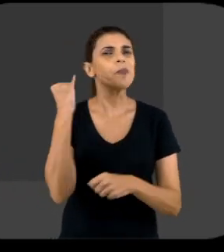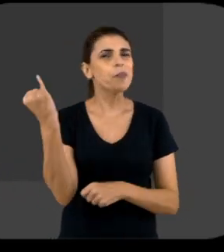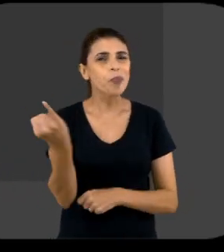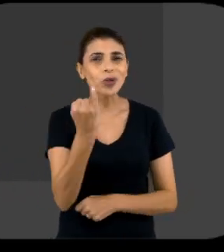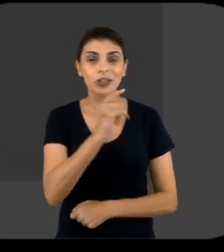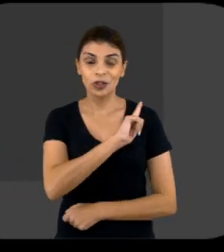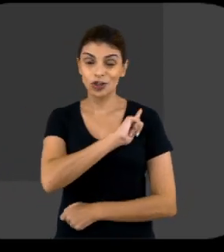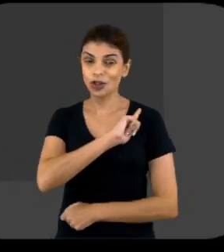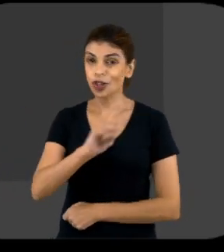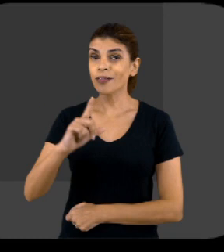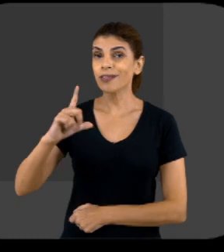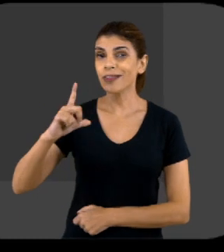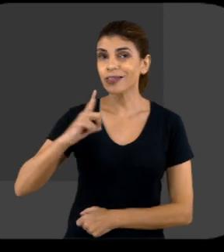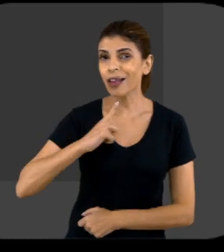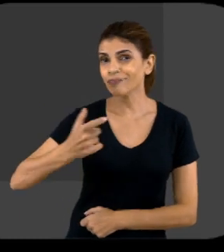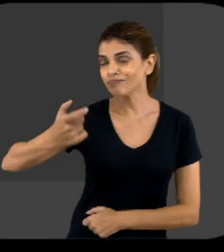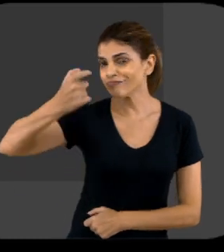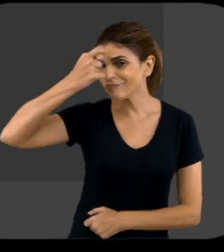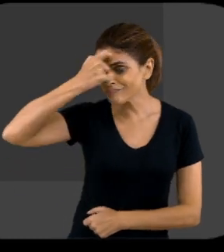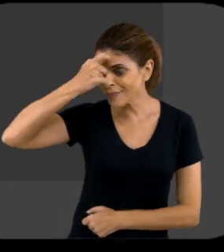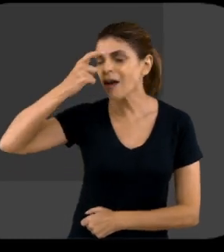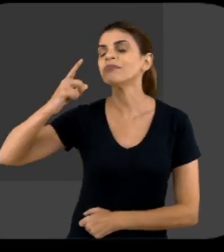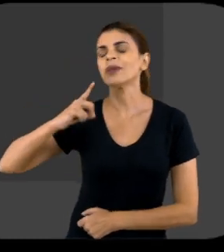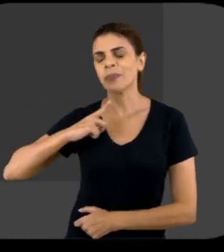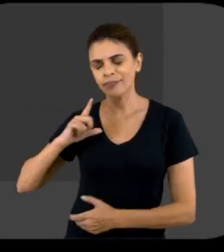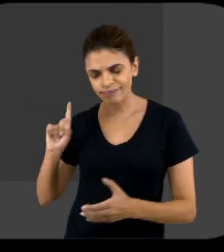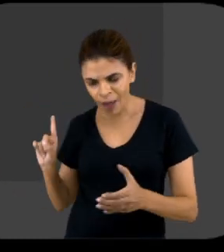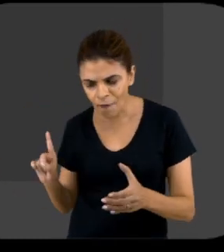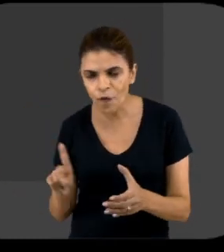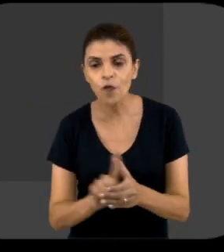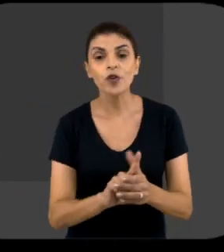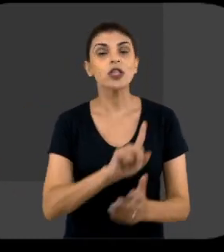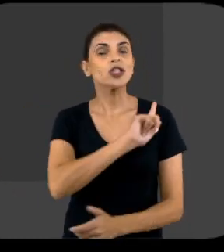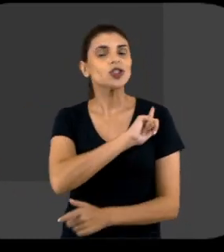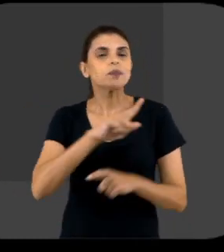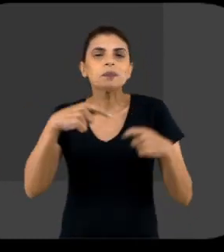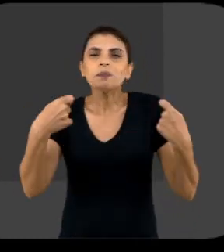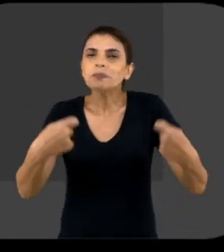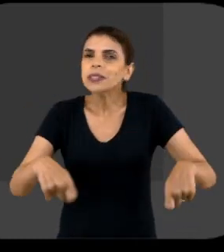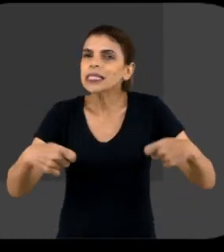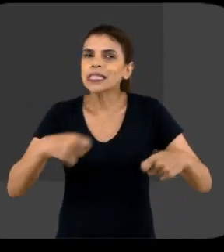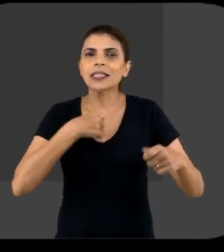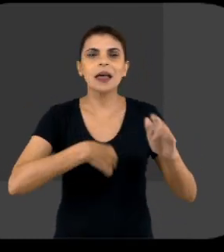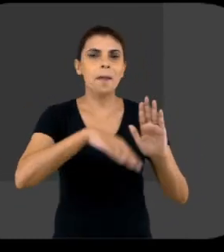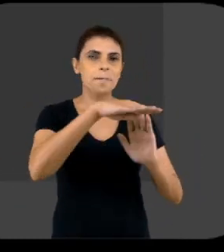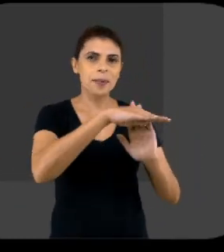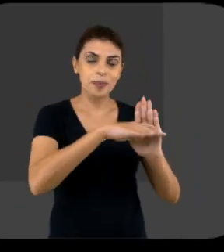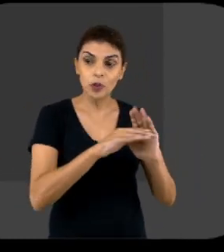importante que os gestores estejam completamente envolvidos, e aí os gestores precisam